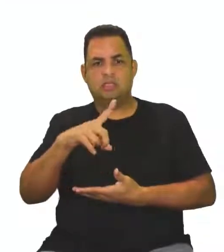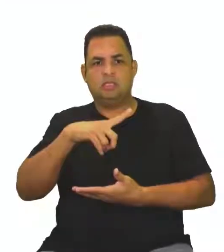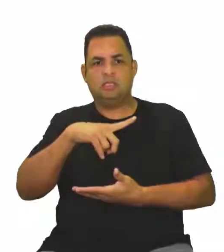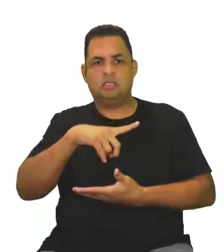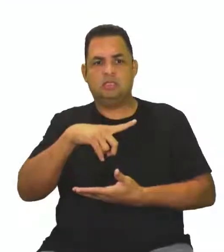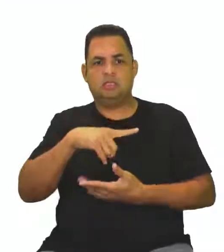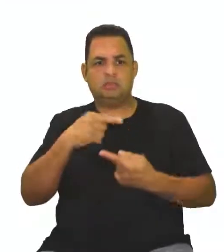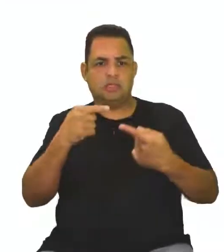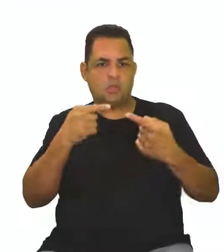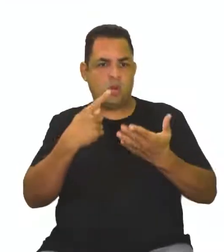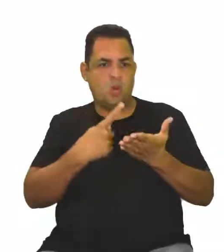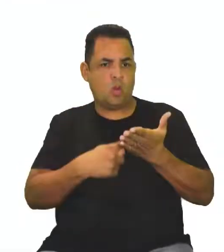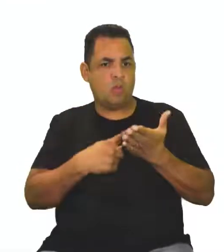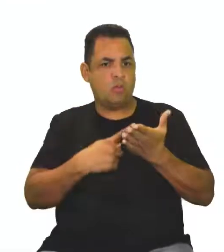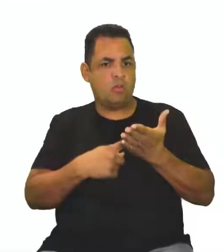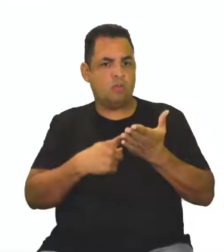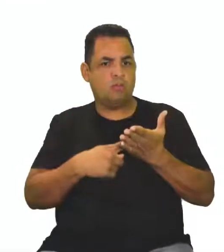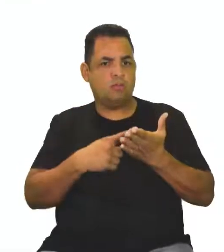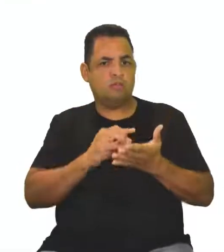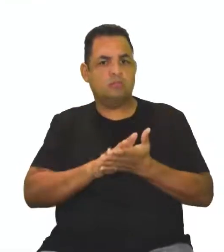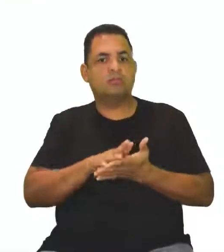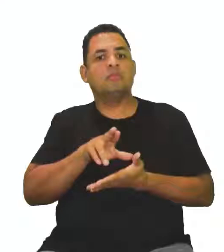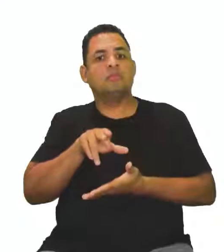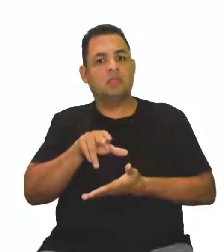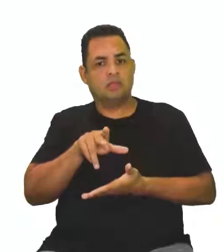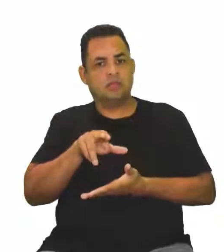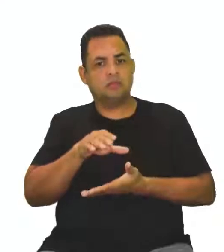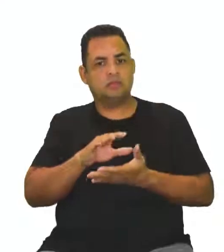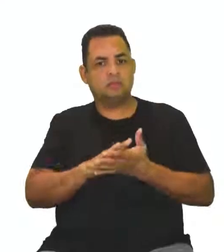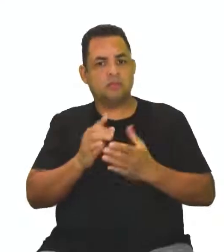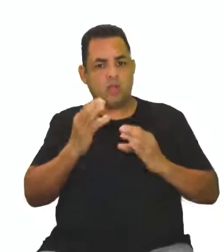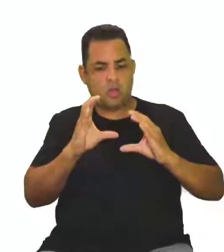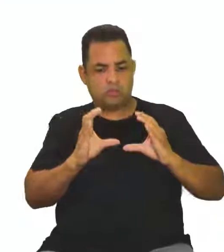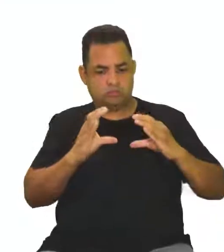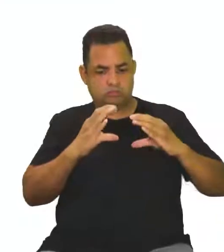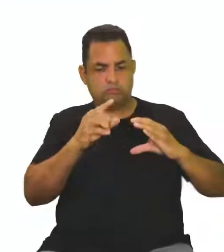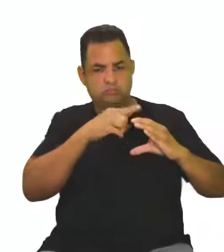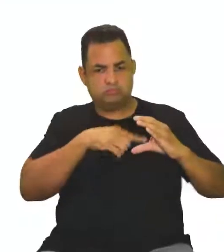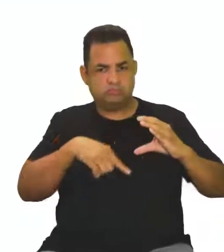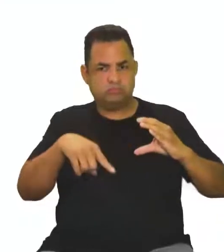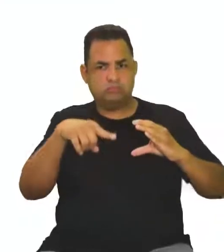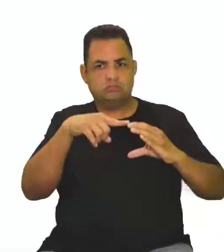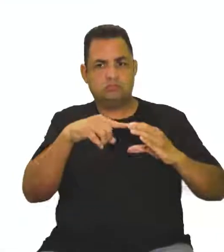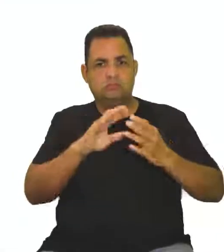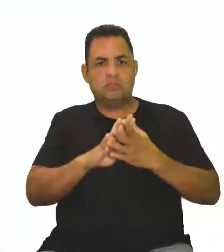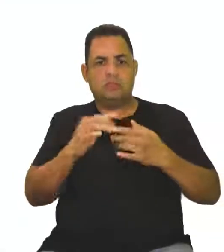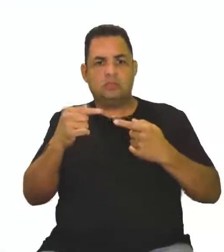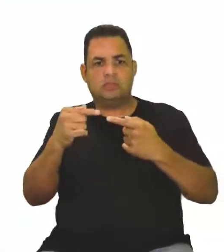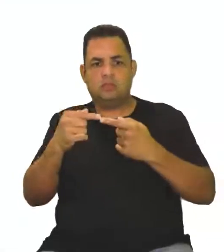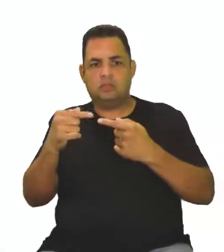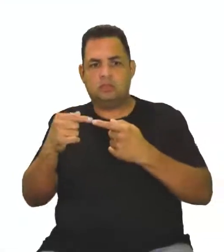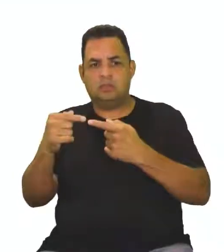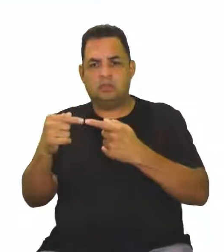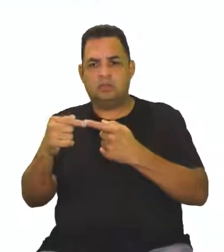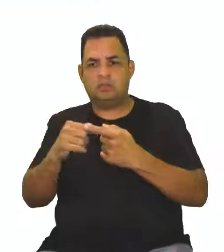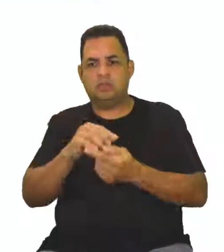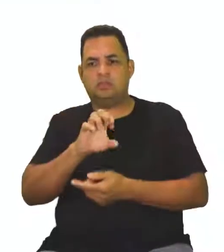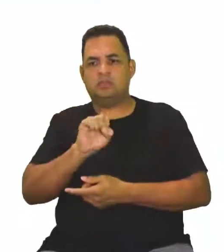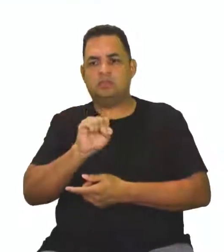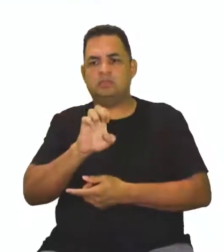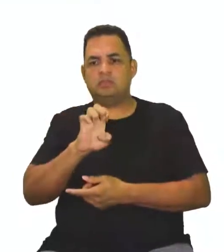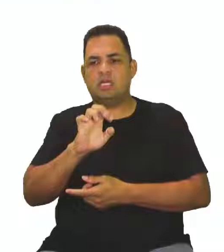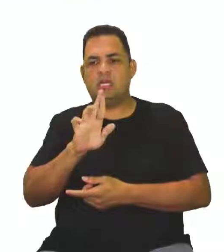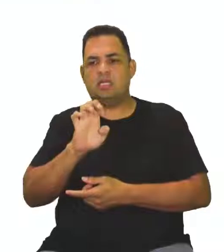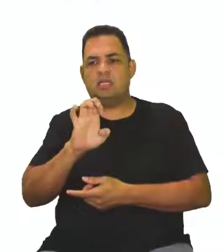uma combinação em mesmo circuito, ok? De associação em série e associação